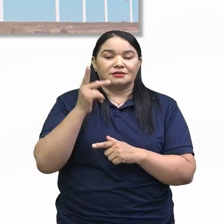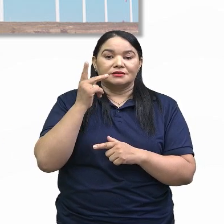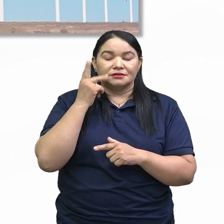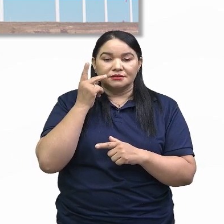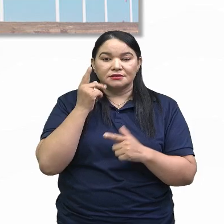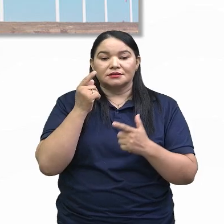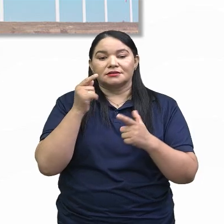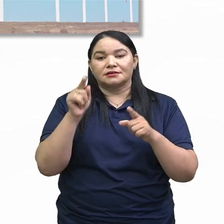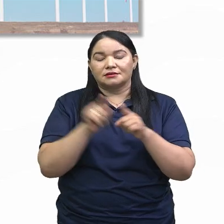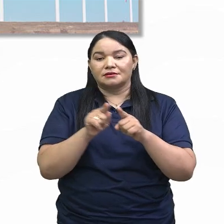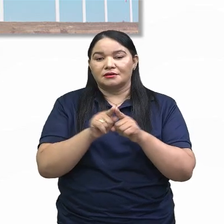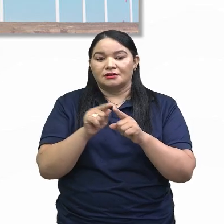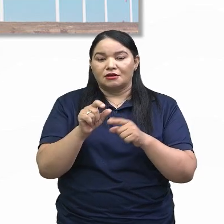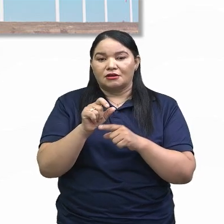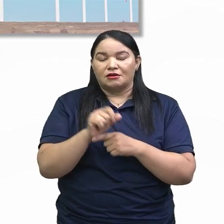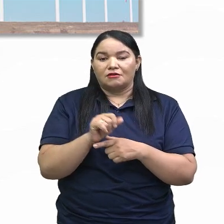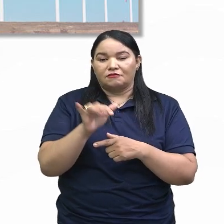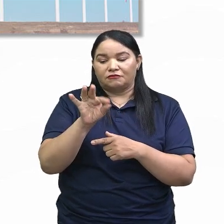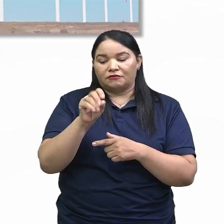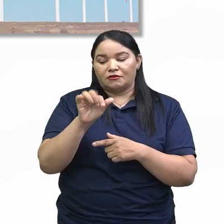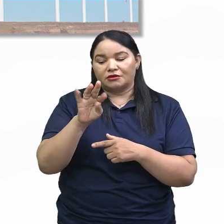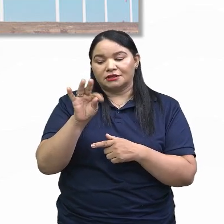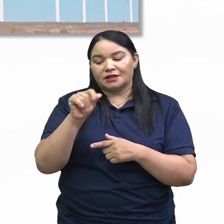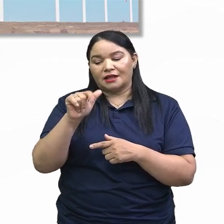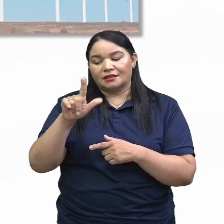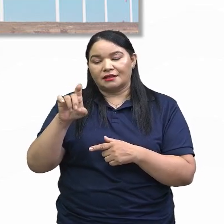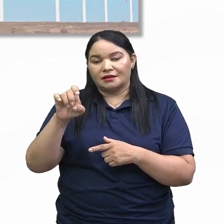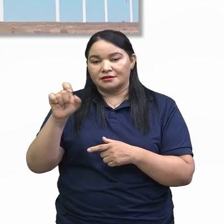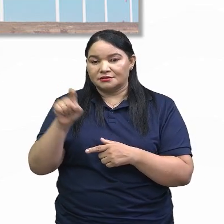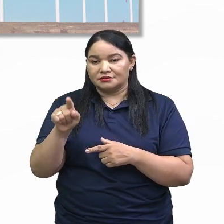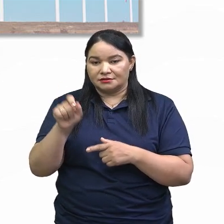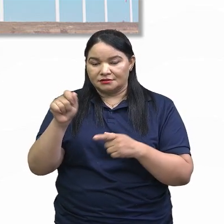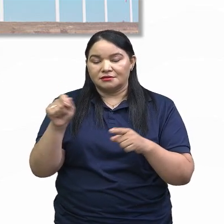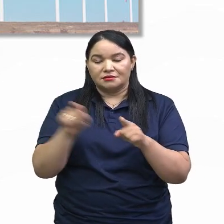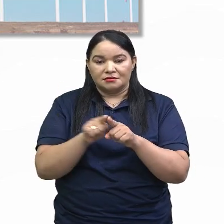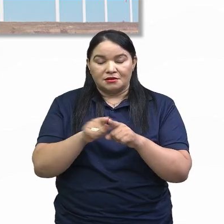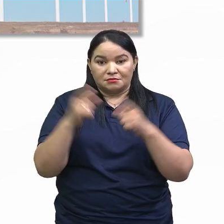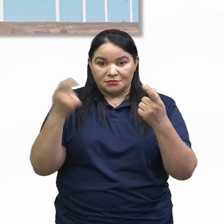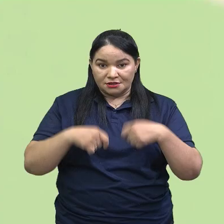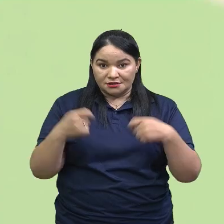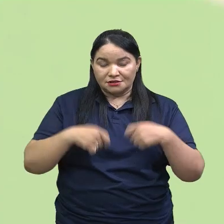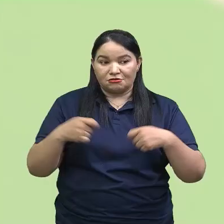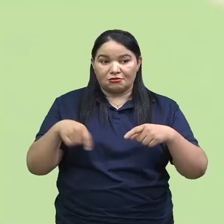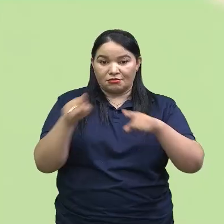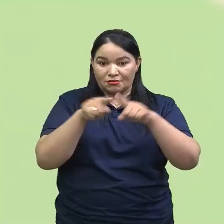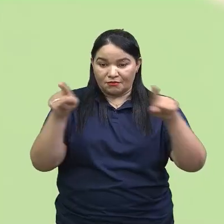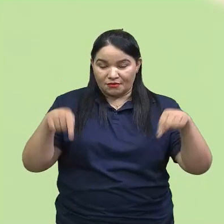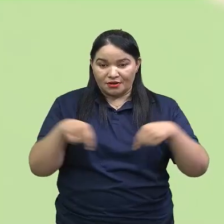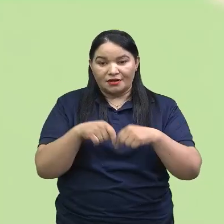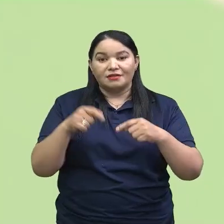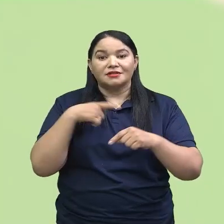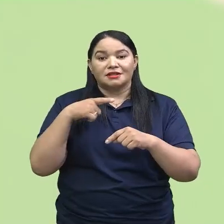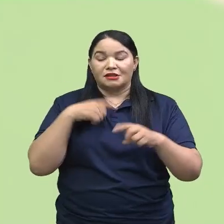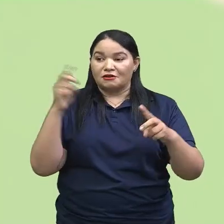tem bastante vento, é uma área diferente, né? Então é necessário que tenha uma área onde tenha uma grande incidência de vento,